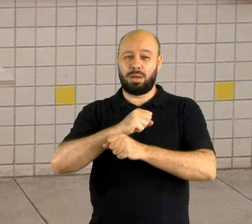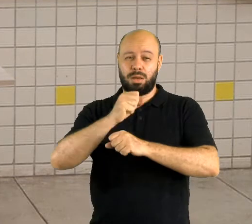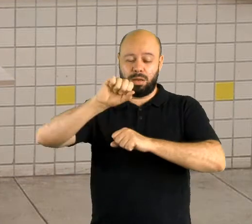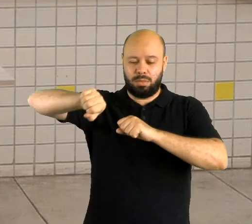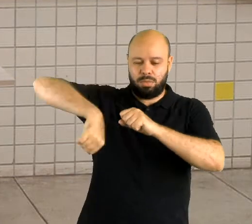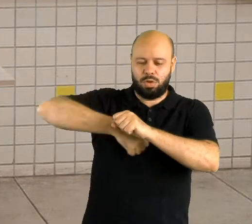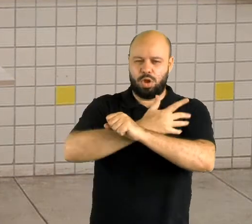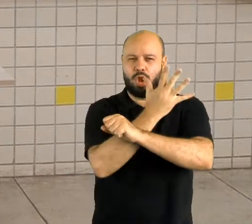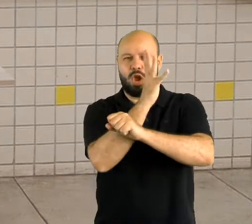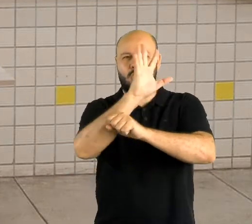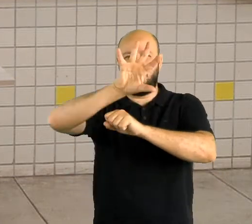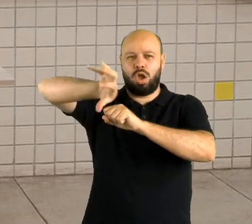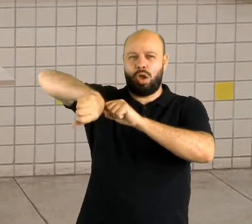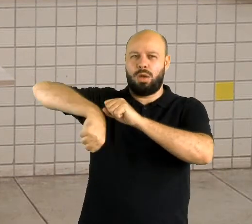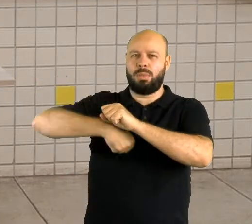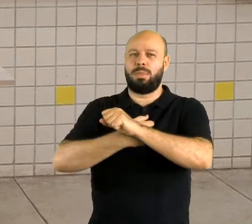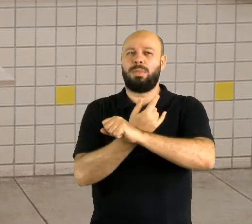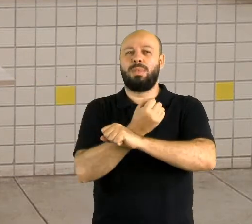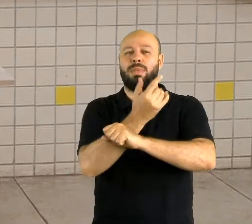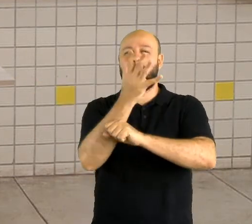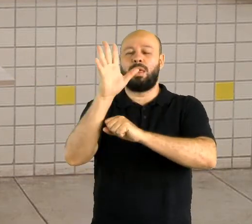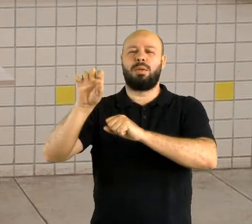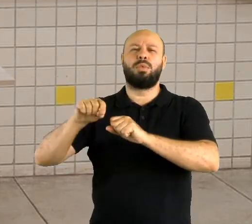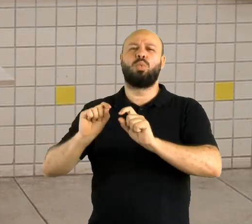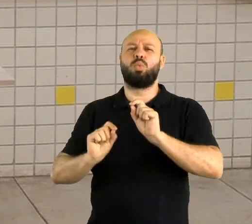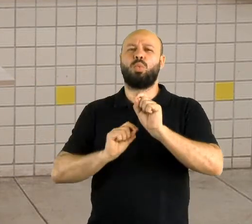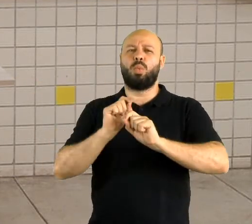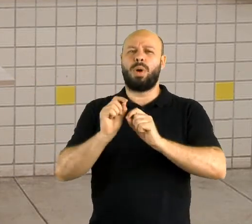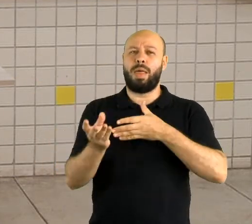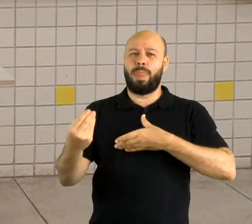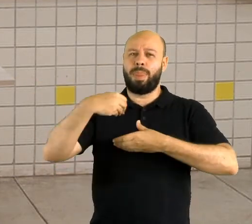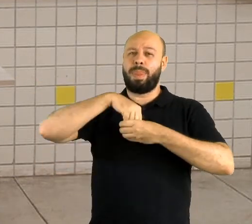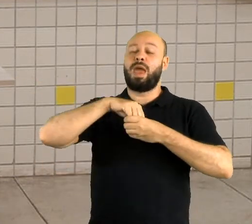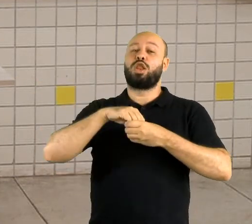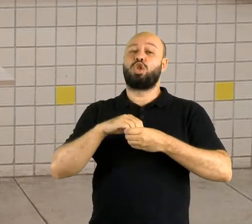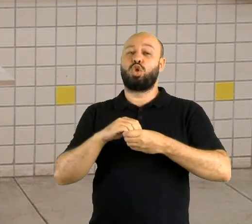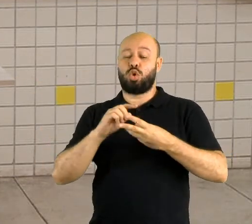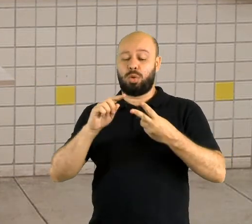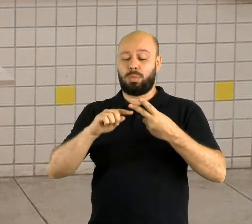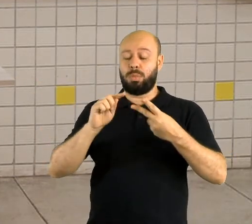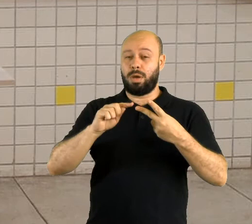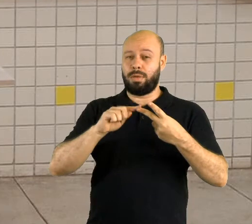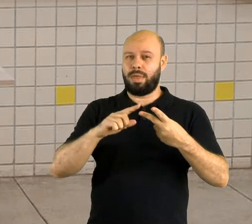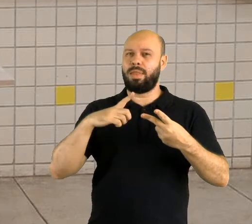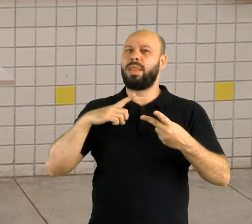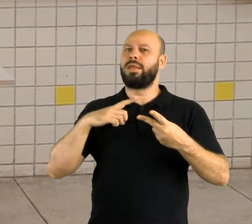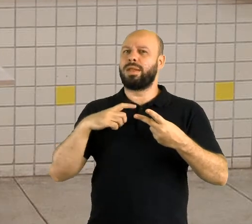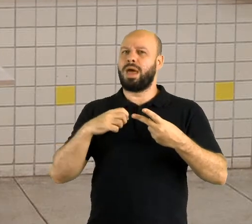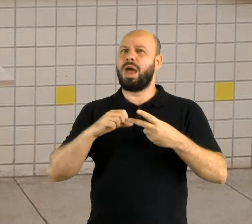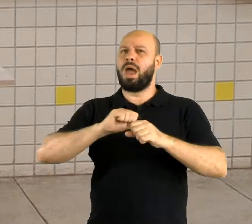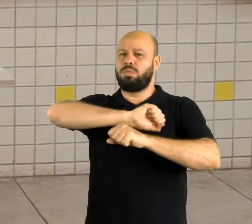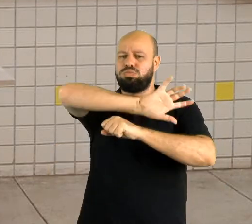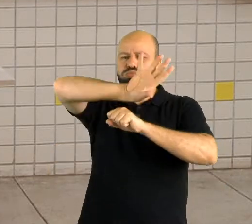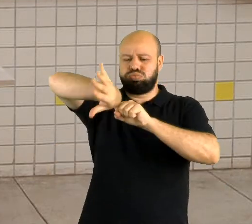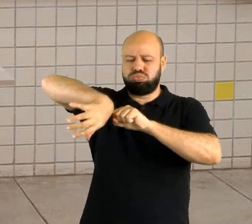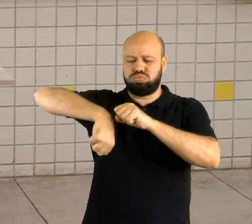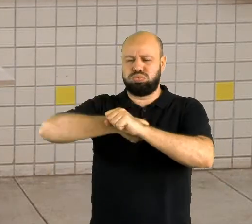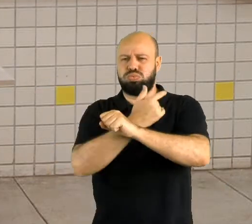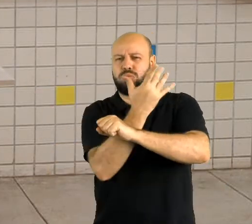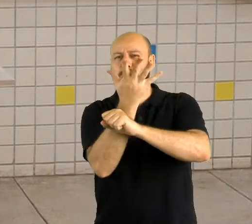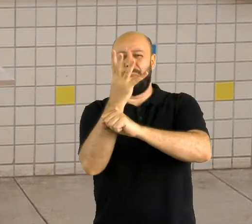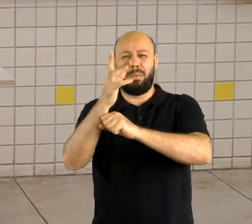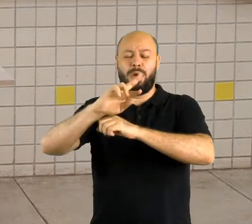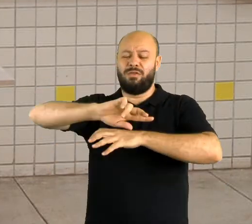Ecossistema é diferente. Dentro de um bioma ou domínio morfoclimático, existem vários ecossistemas. Por exemplo, no